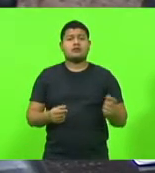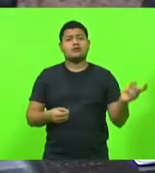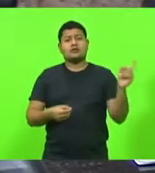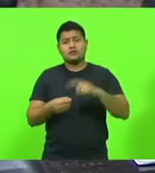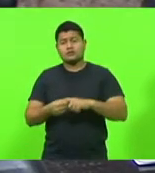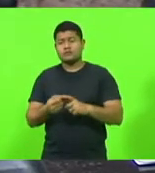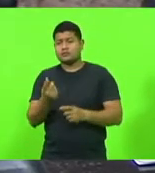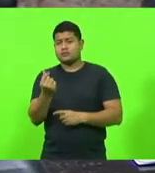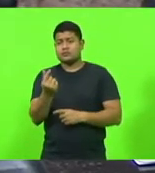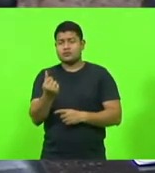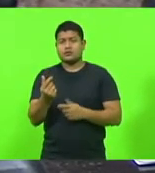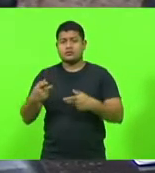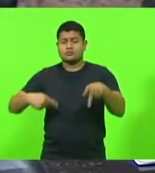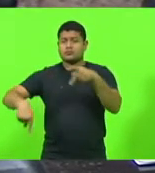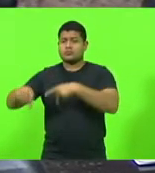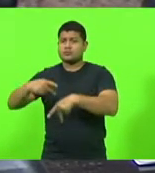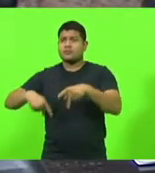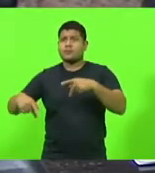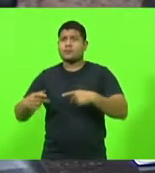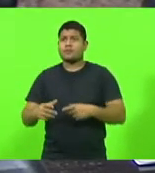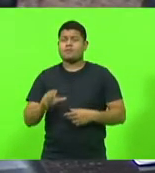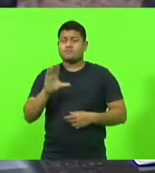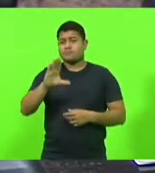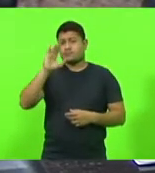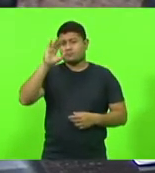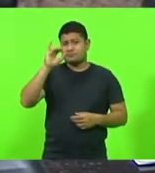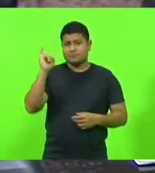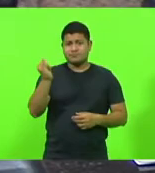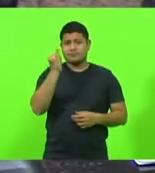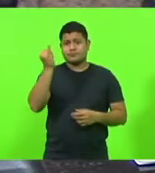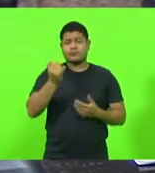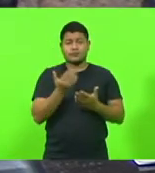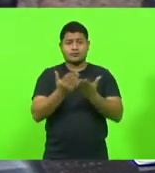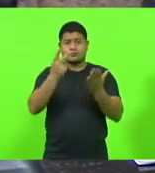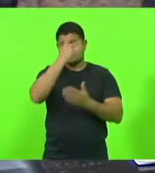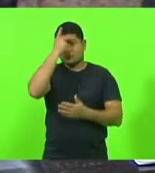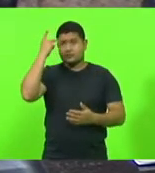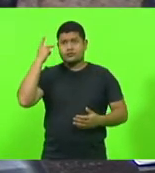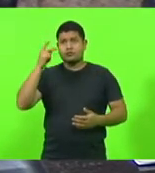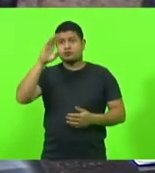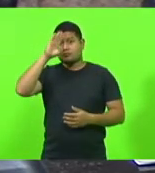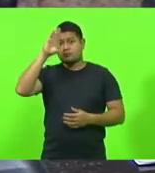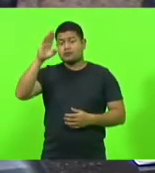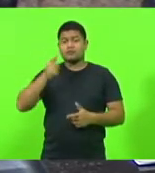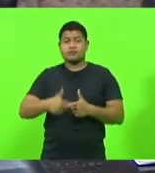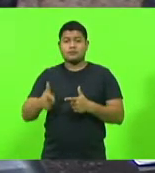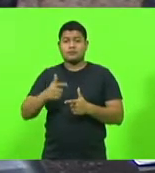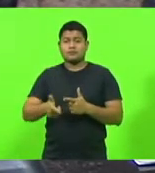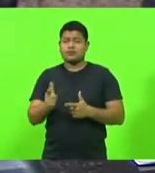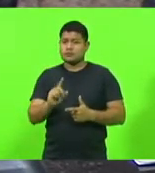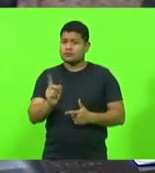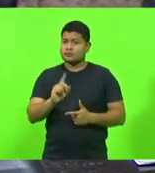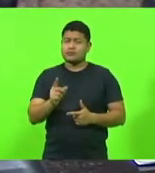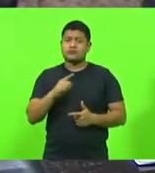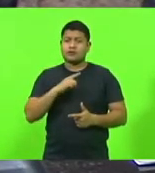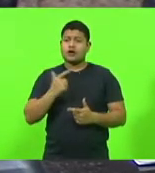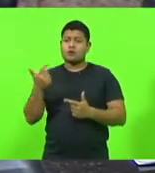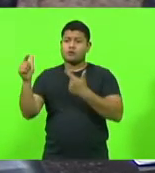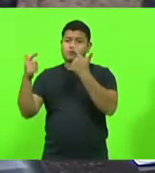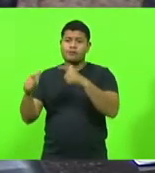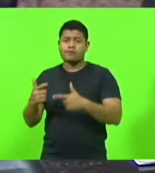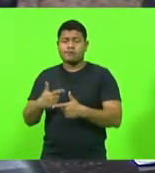bolso do pagador de impostos. Mas é importante as pessoas saberem que isso não é o principal problema. Tem outros problemas,